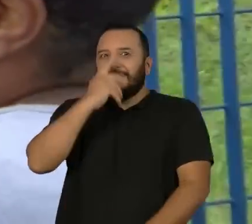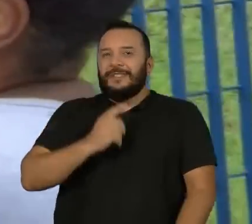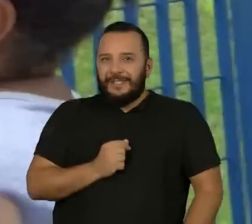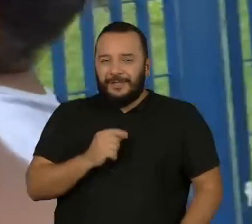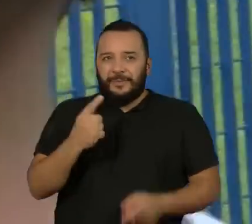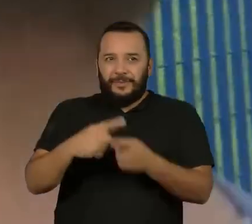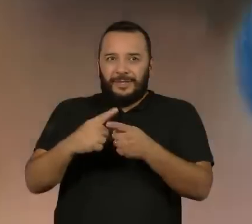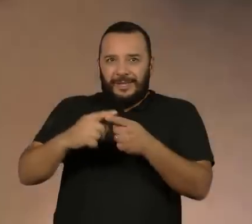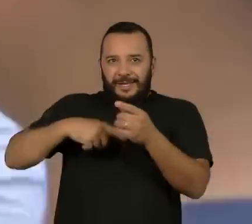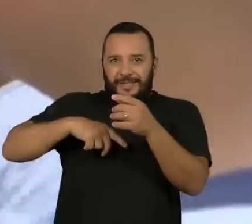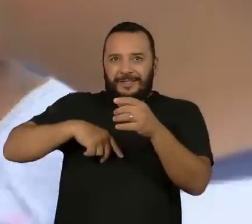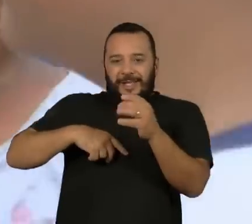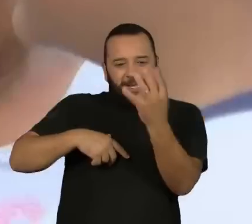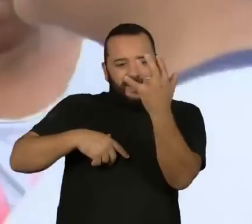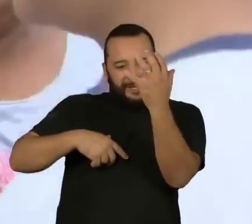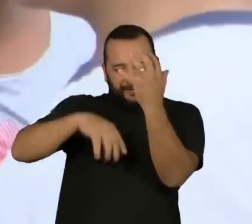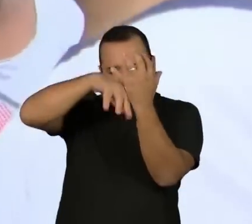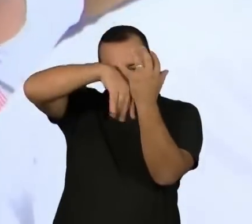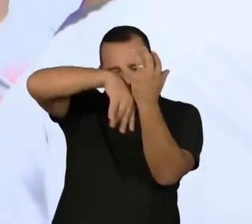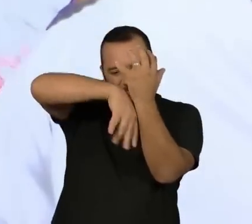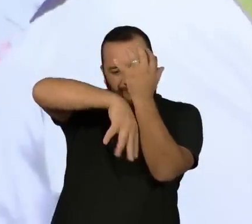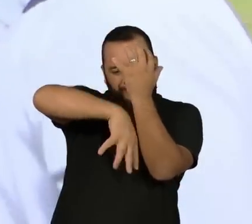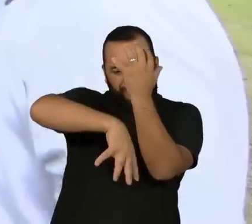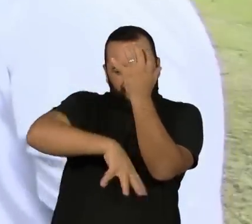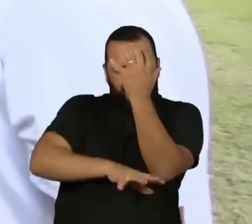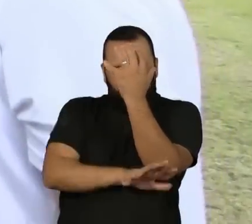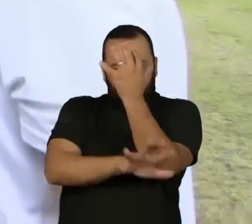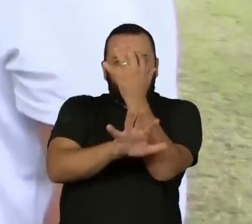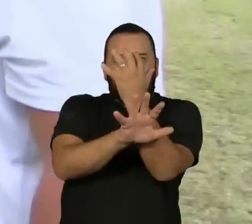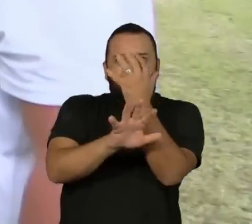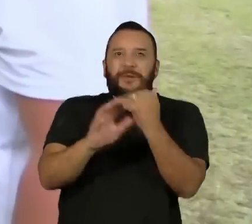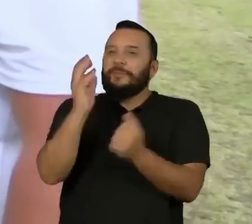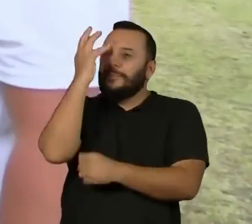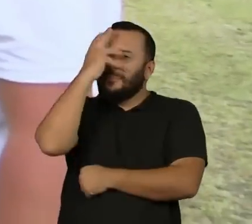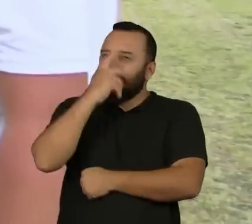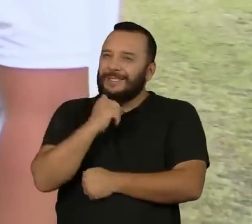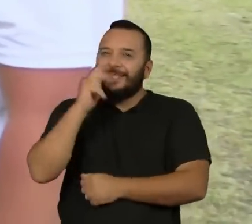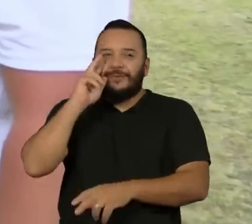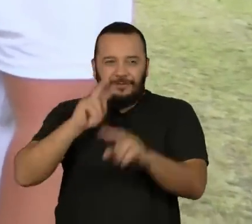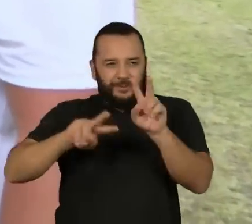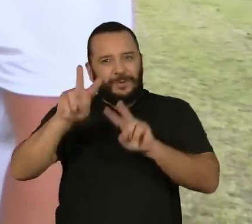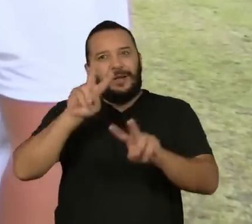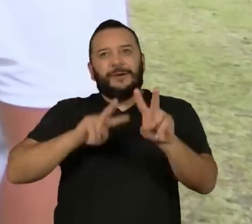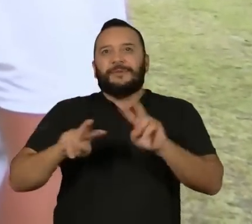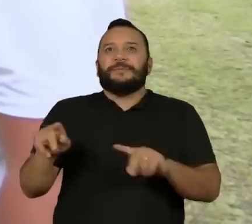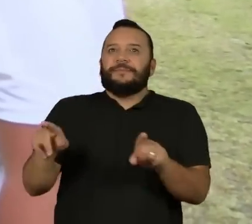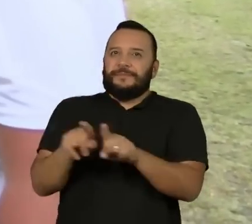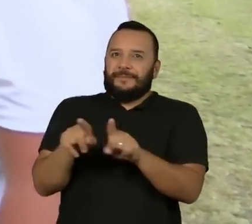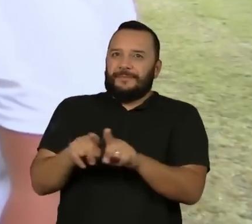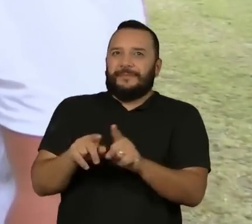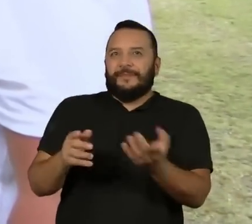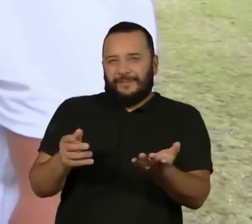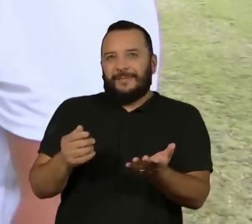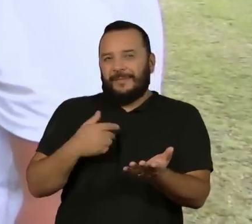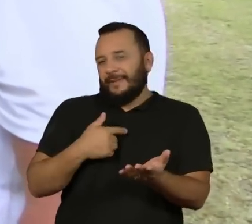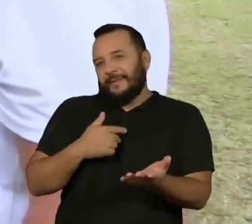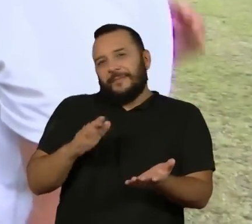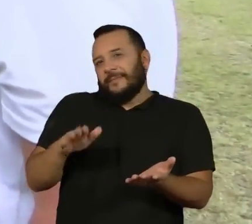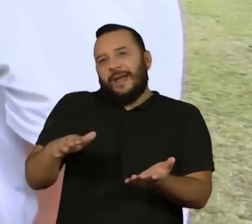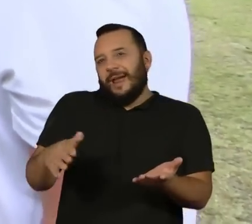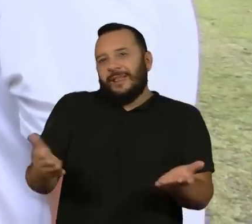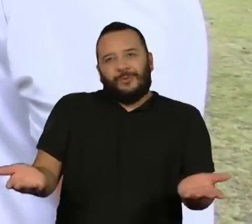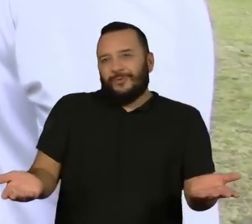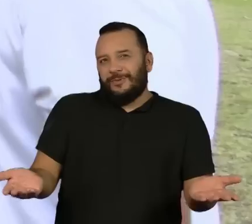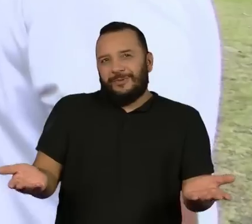raiz dela vai penetrar e ela fica aqui, ó. Tá vendo? Além de ficar bonito, é prático e não custa na dica de